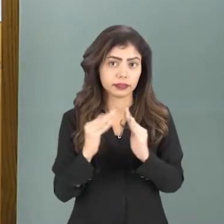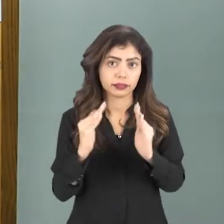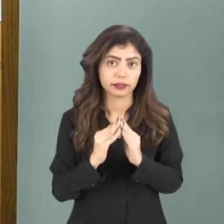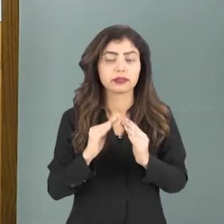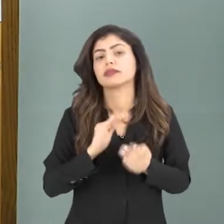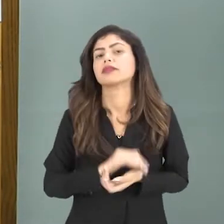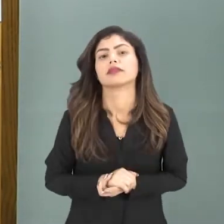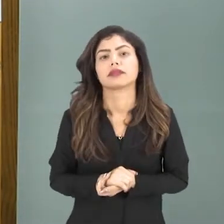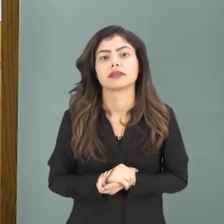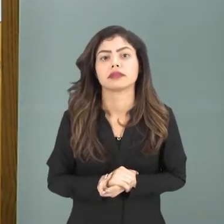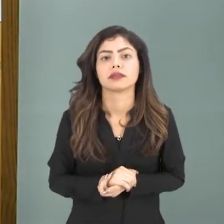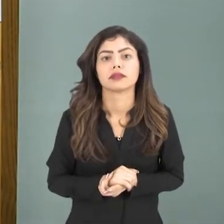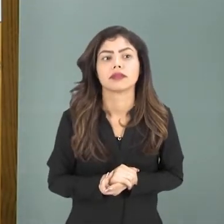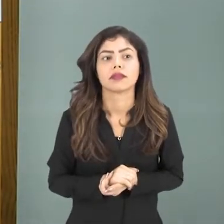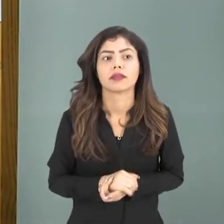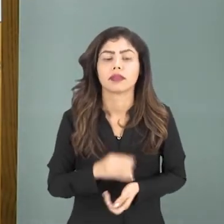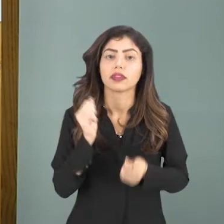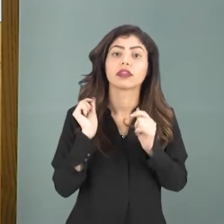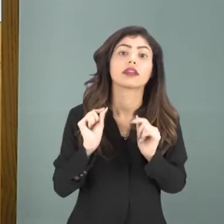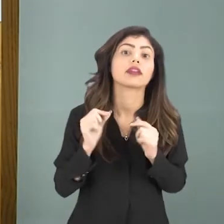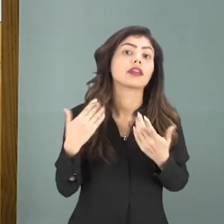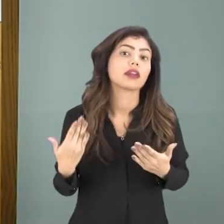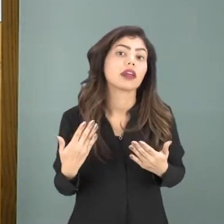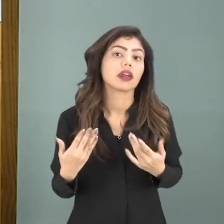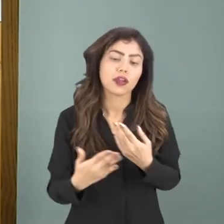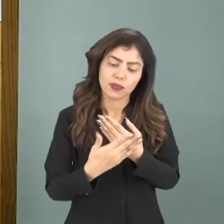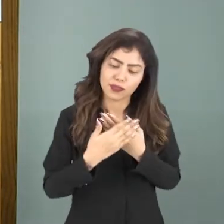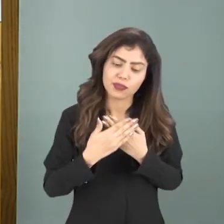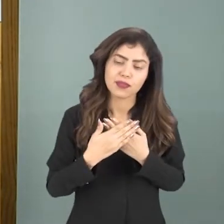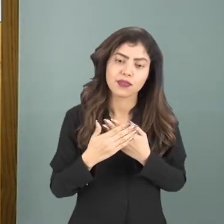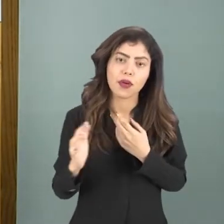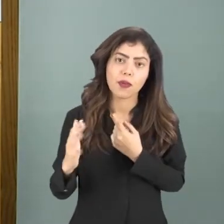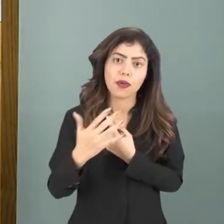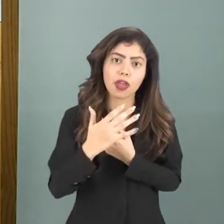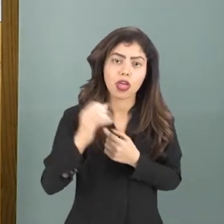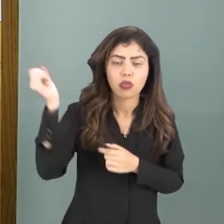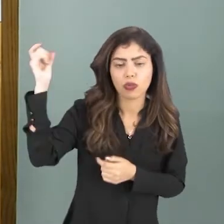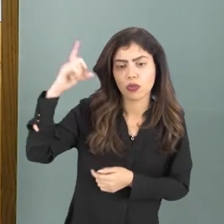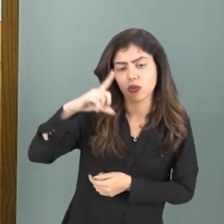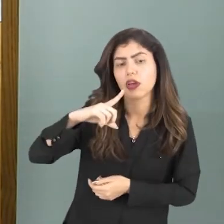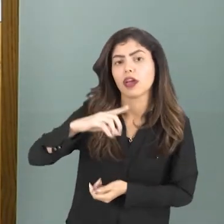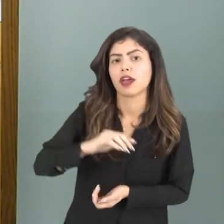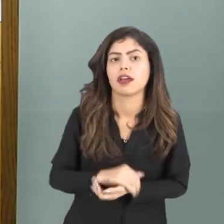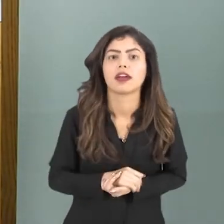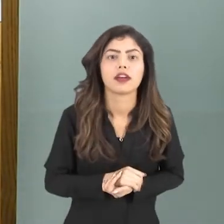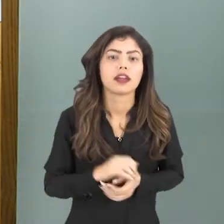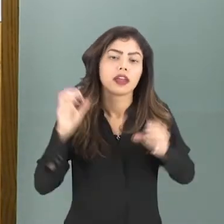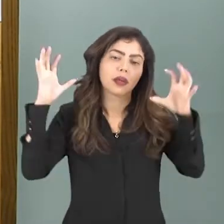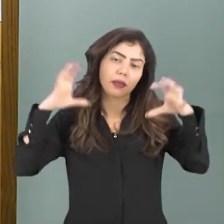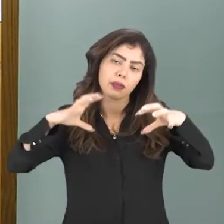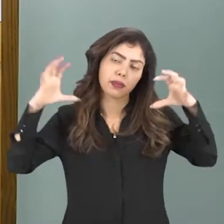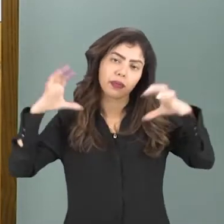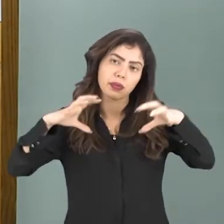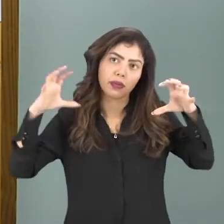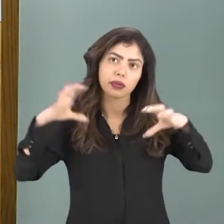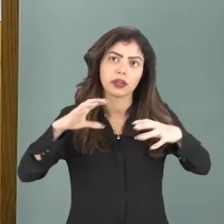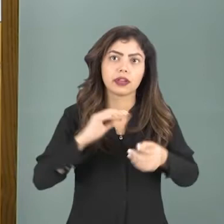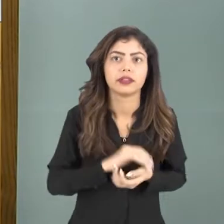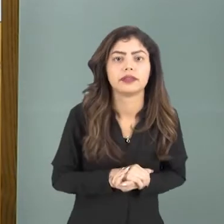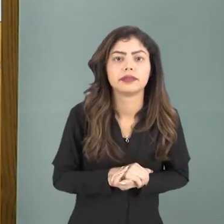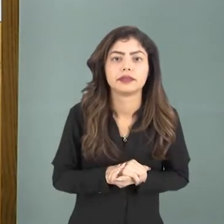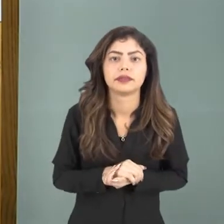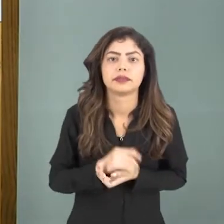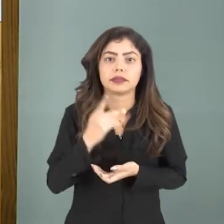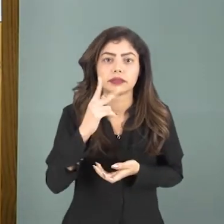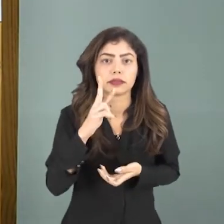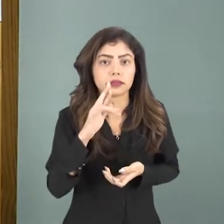casa é a nossa moradia. Ela serve para nos proteger do sol, nos proteger da chuva,